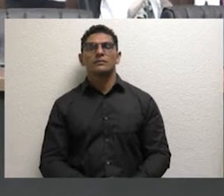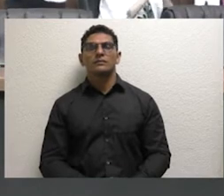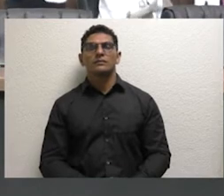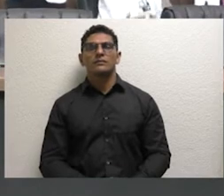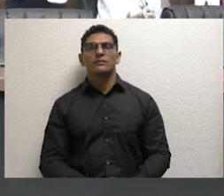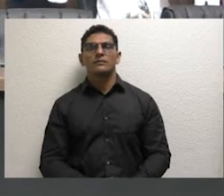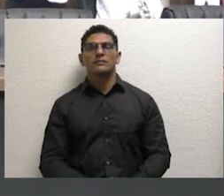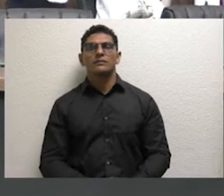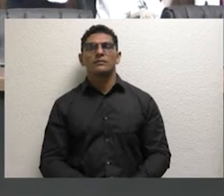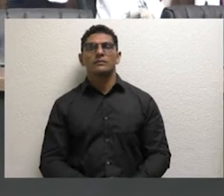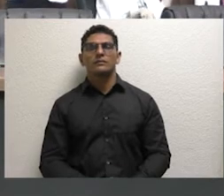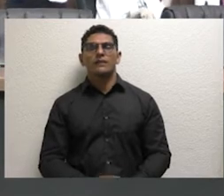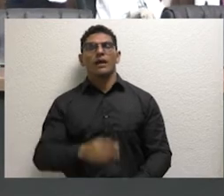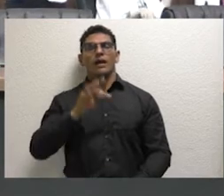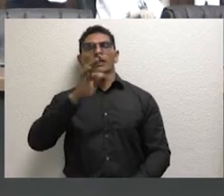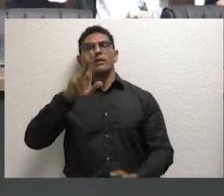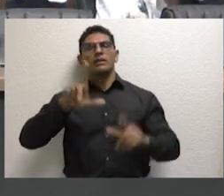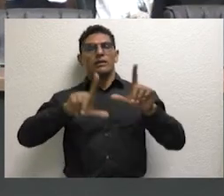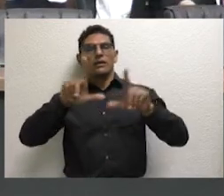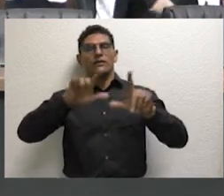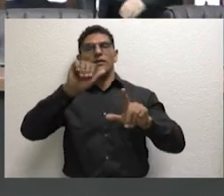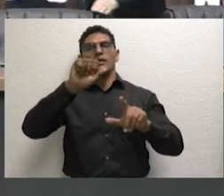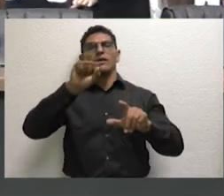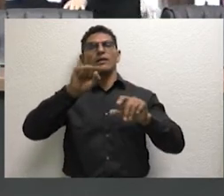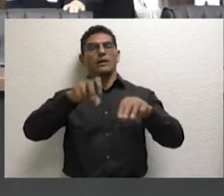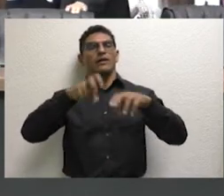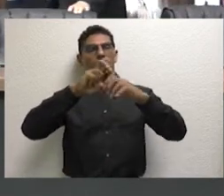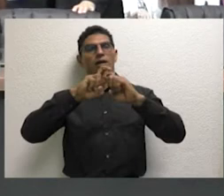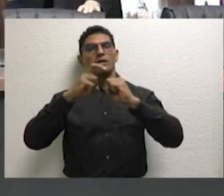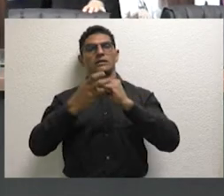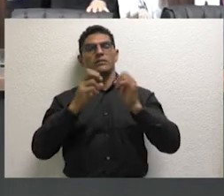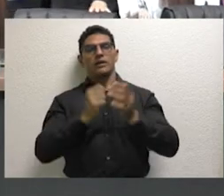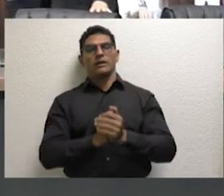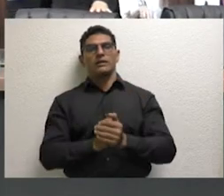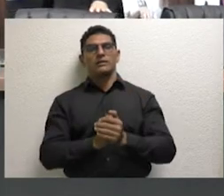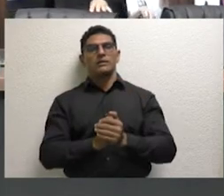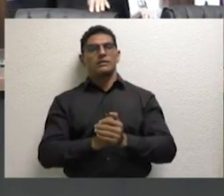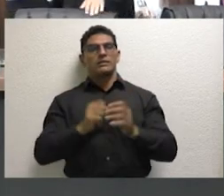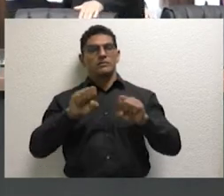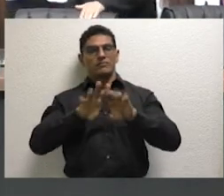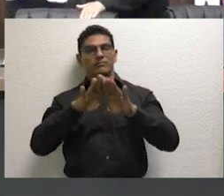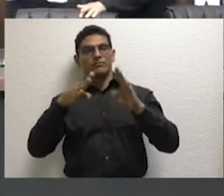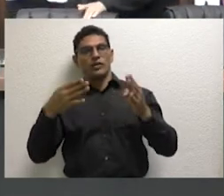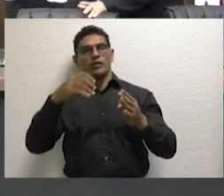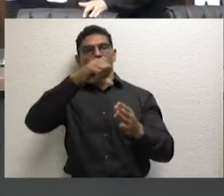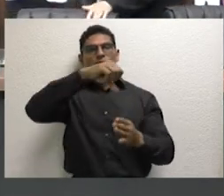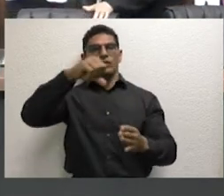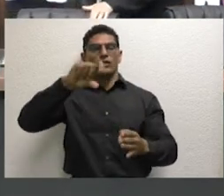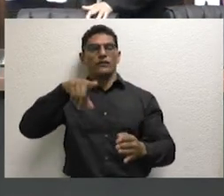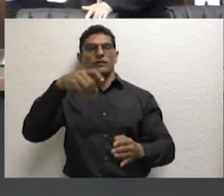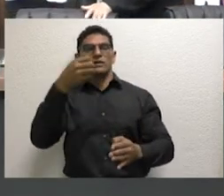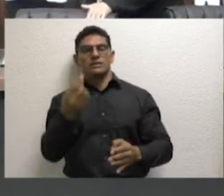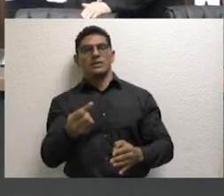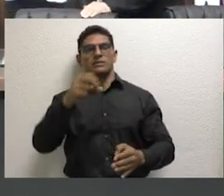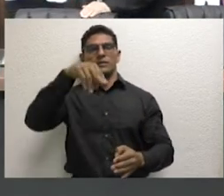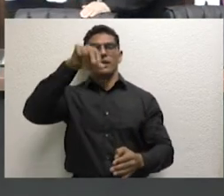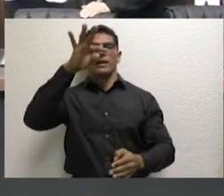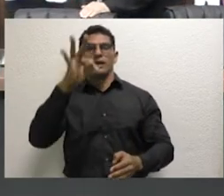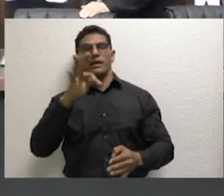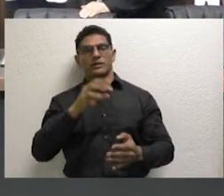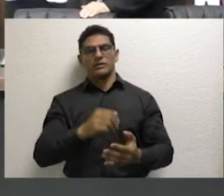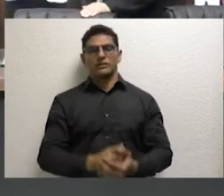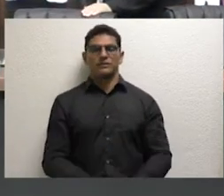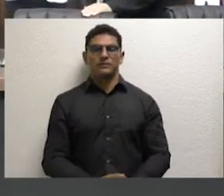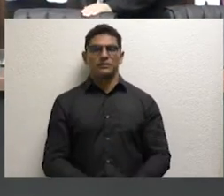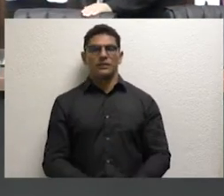TV Assembleia canal segura de 5.3 sistema digital aberto 996 pela NET senhor